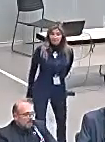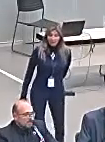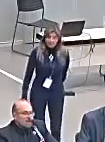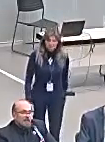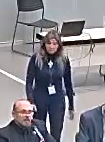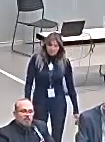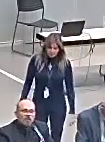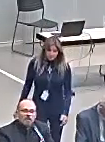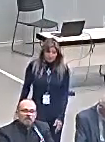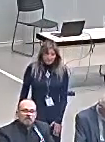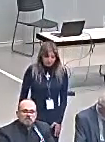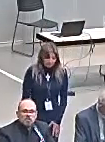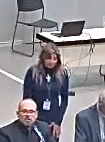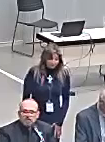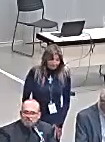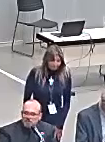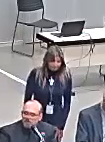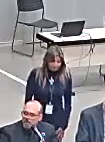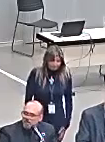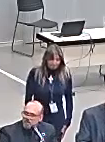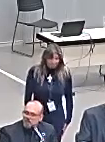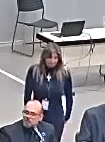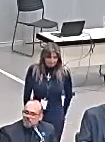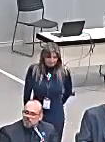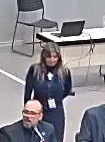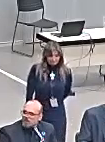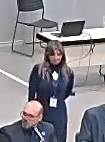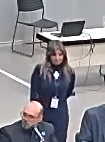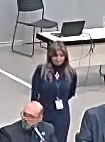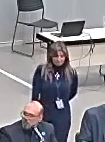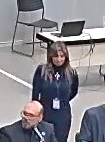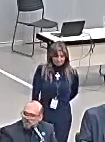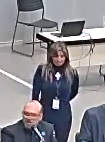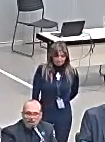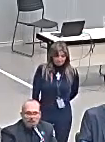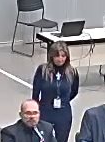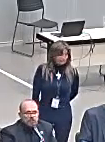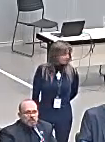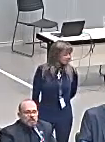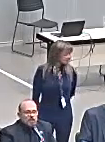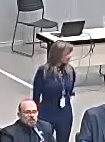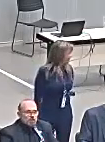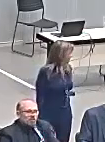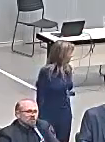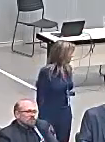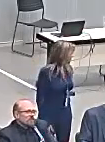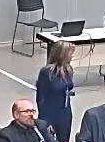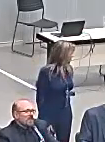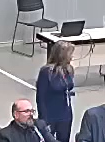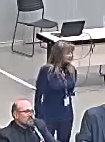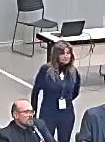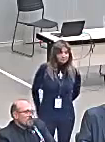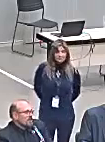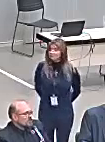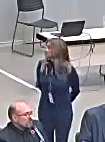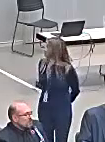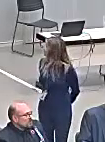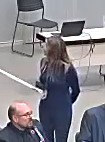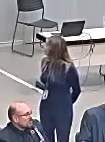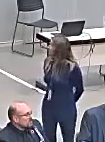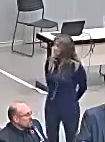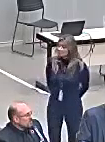eh até porque são muitas Minas Gerais são vários os problemas os problemas que foram elencados aqui de